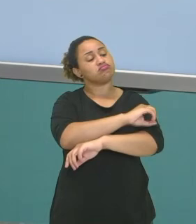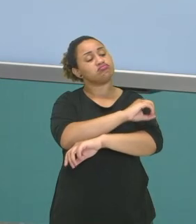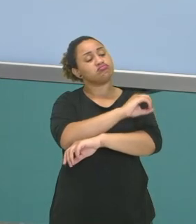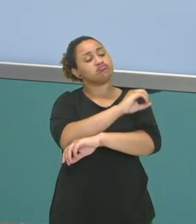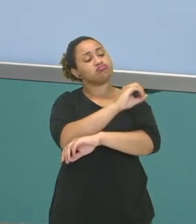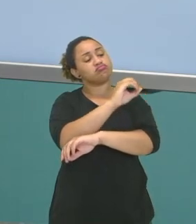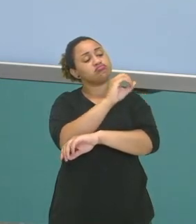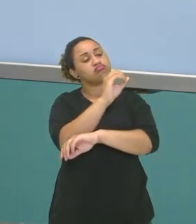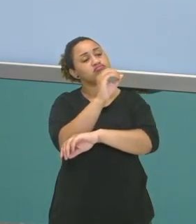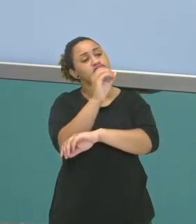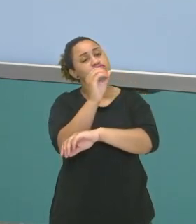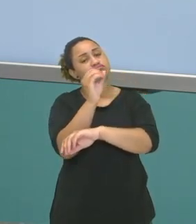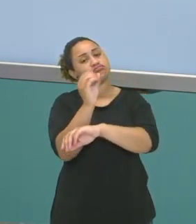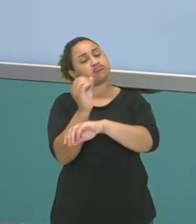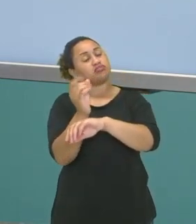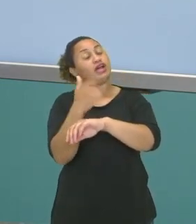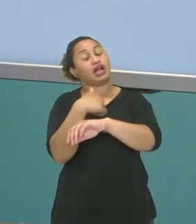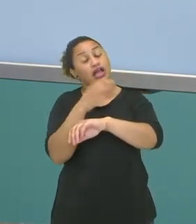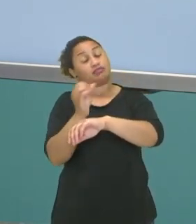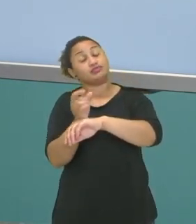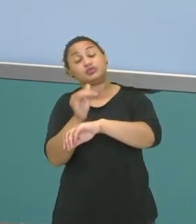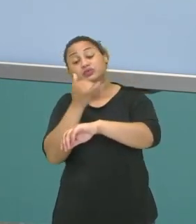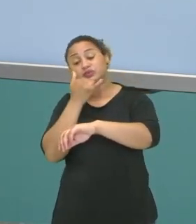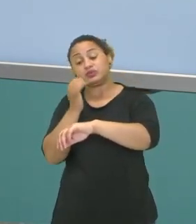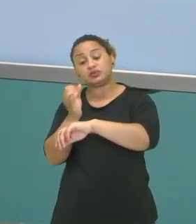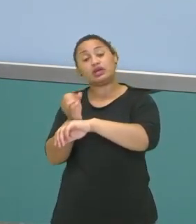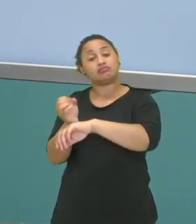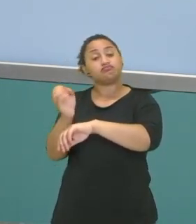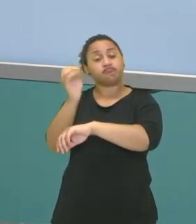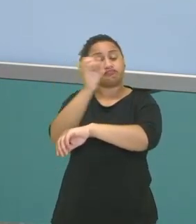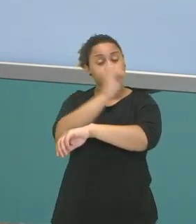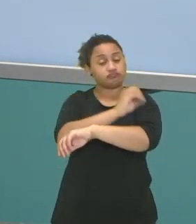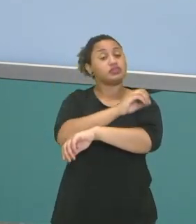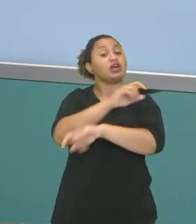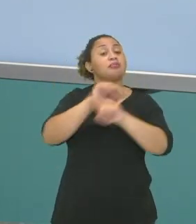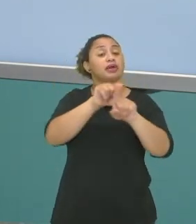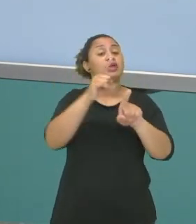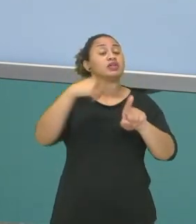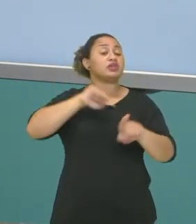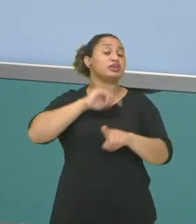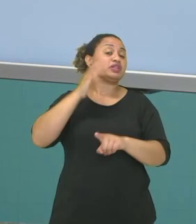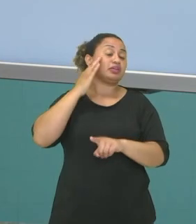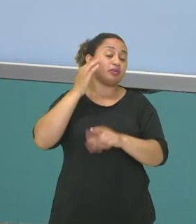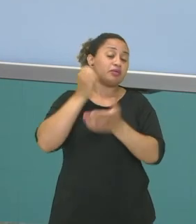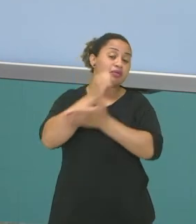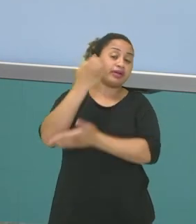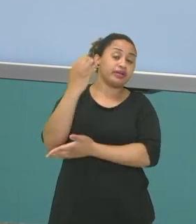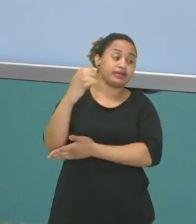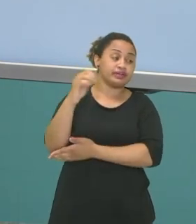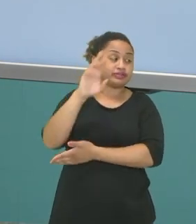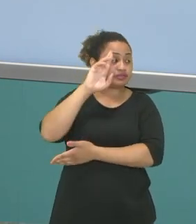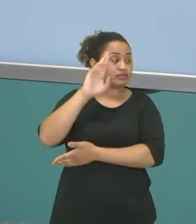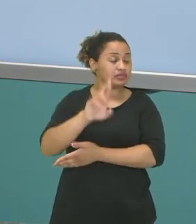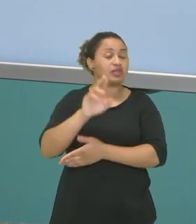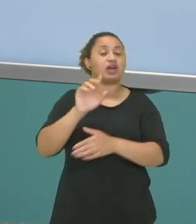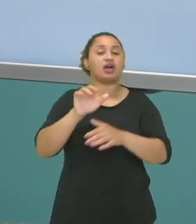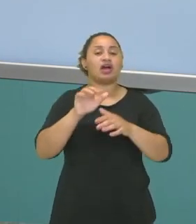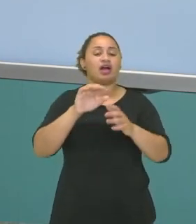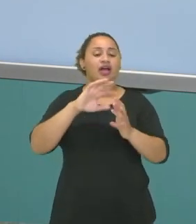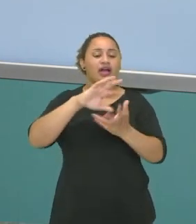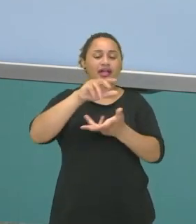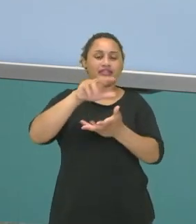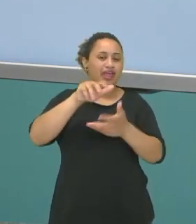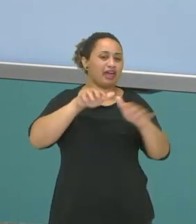no oeste. Mas nós sabemos, por meio da ciência, da razão, que o Sol não se move, é a Terra que gira em torno do